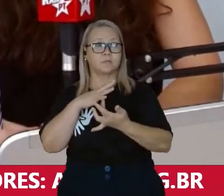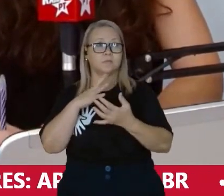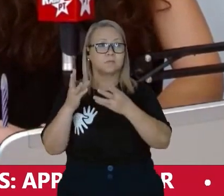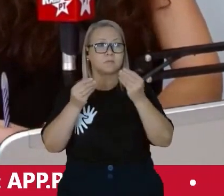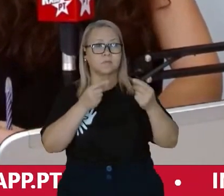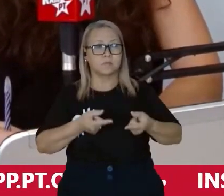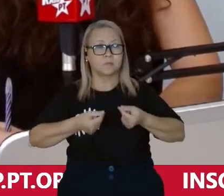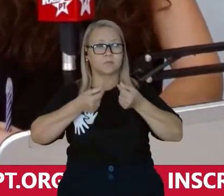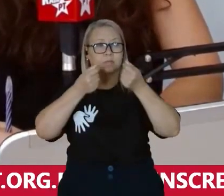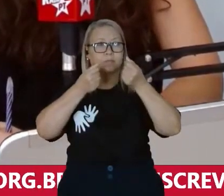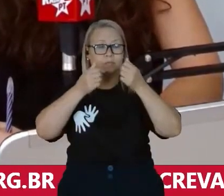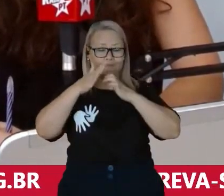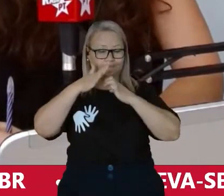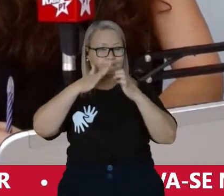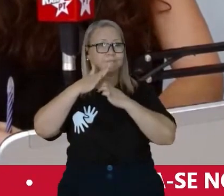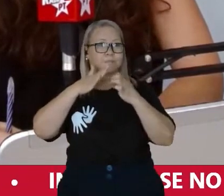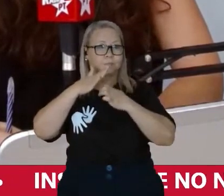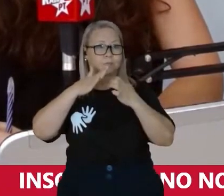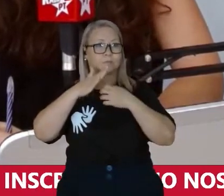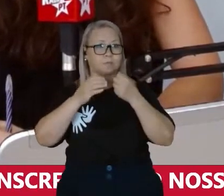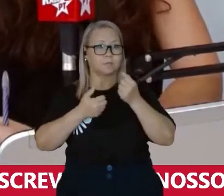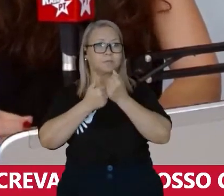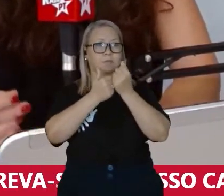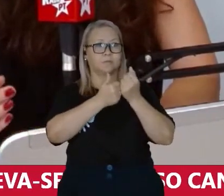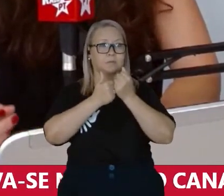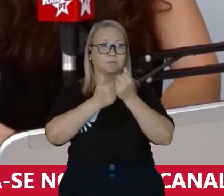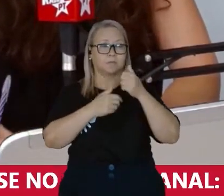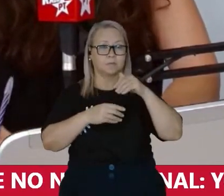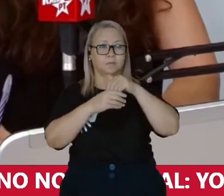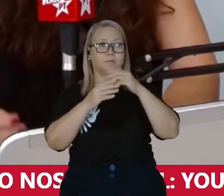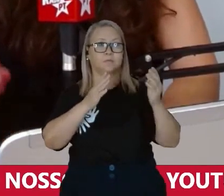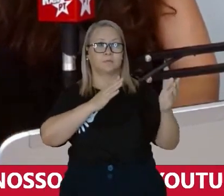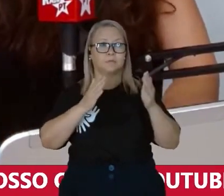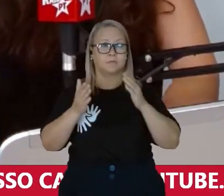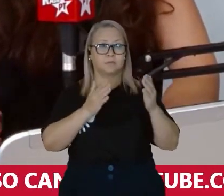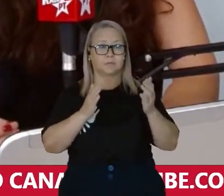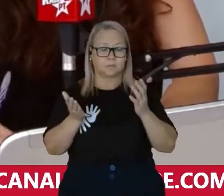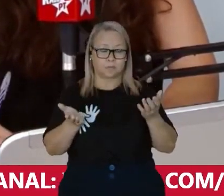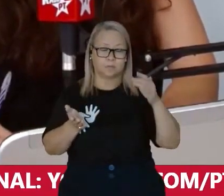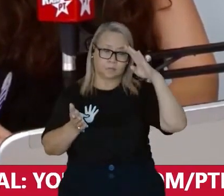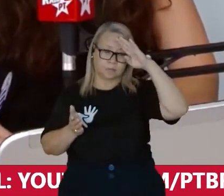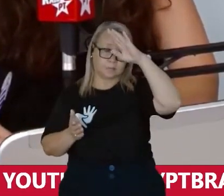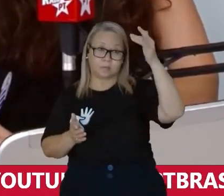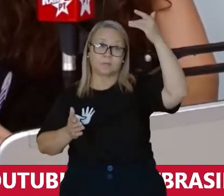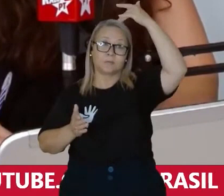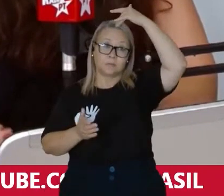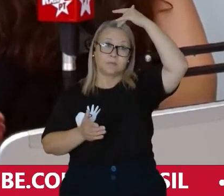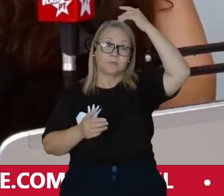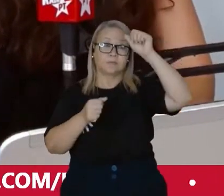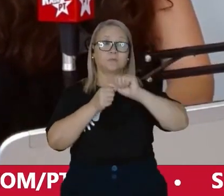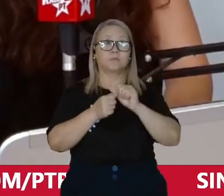muito dinheiro do empresariado, que apoiou, né, a candidatura do Bolsonaro, apoiou as fake news, apoiou esse absurdo que foi feito na gestão